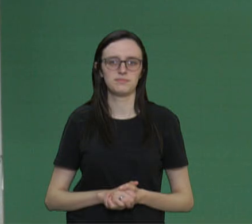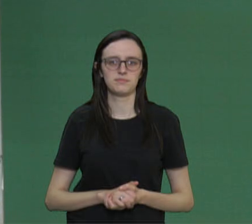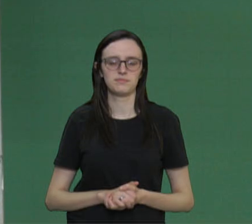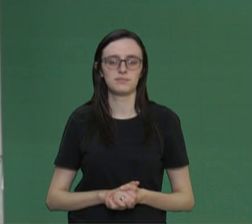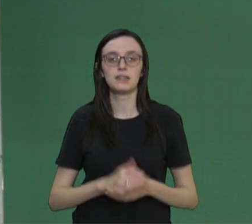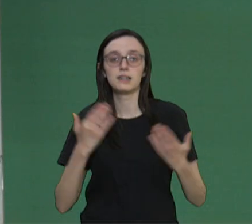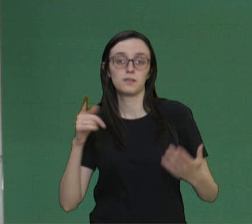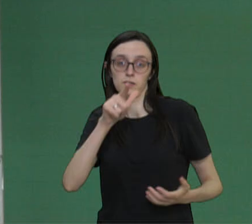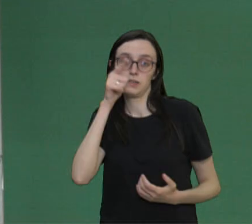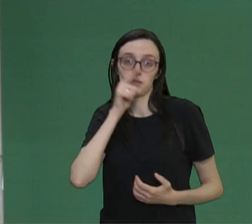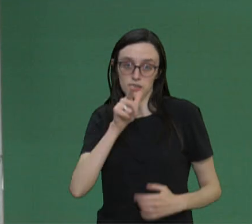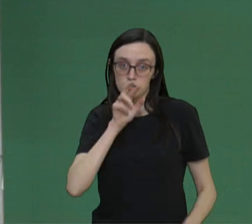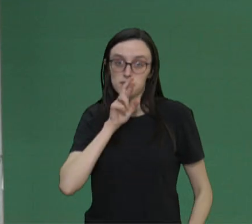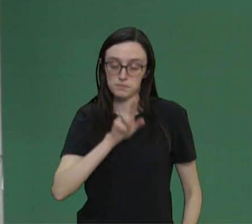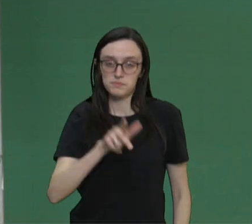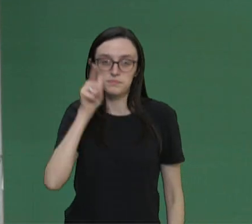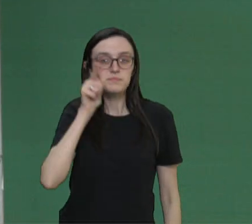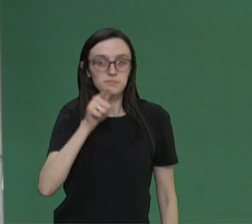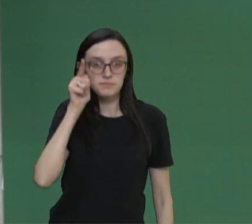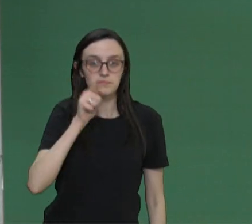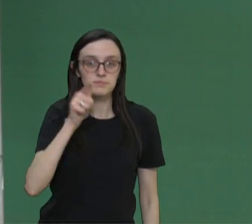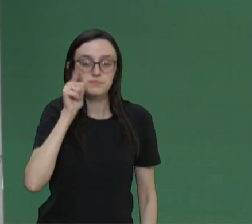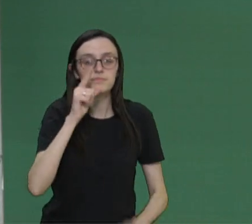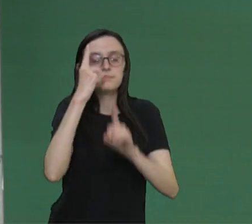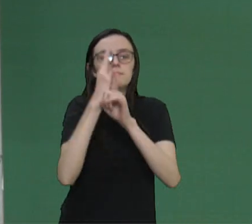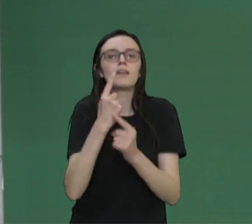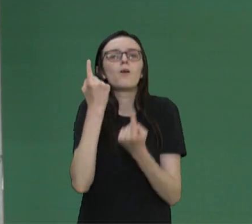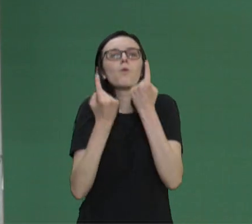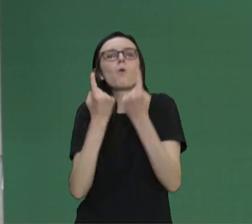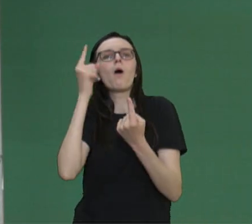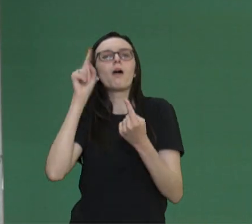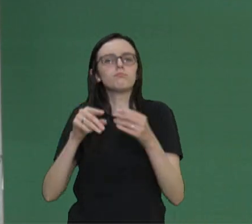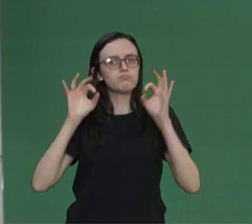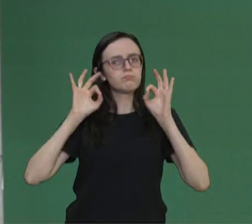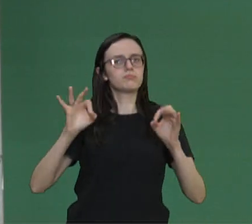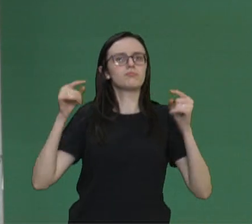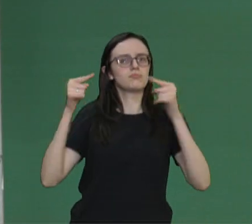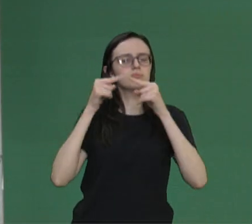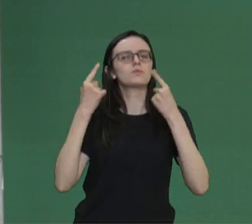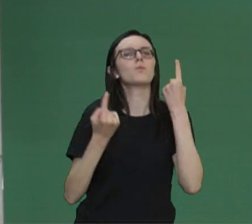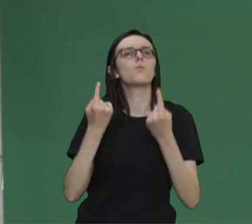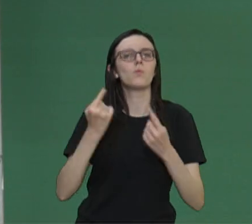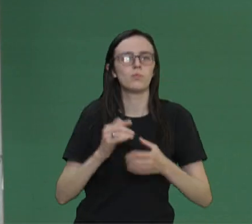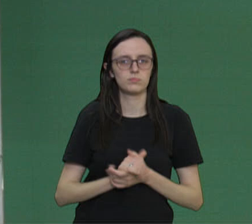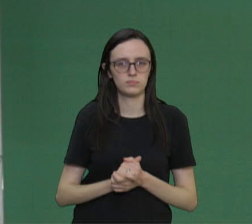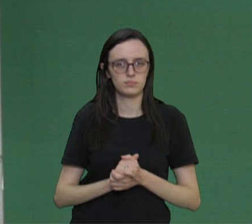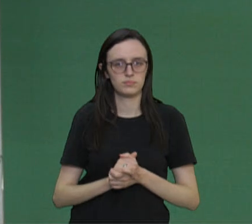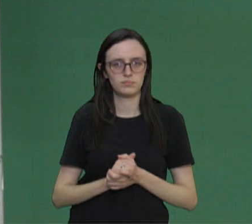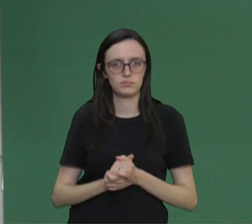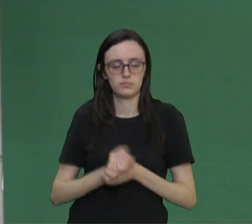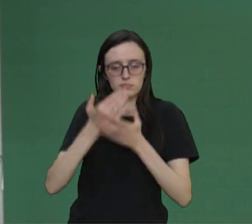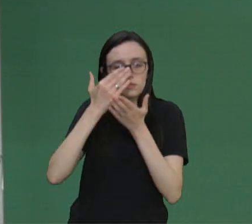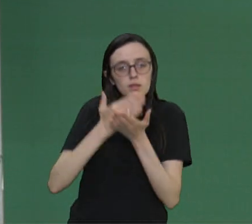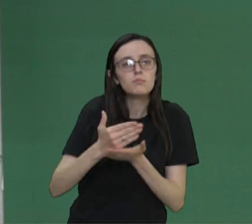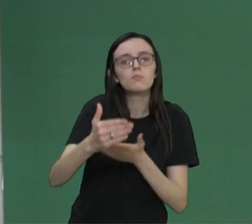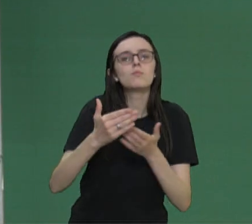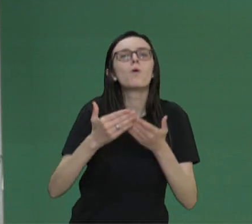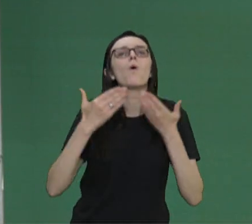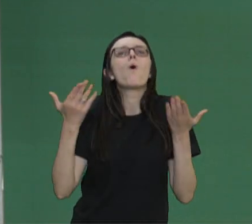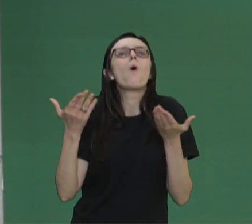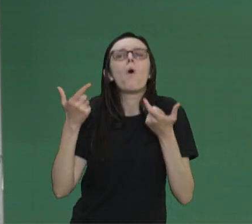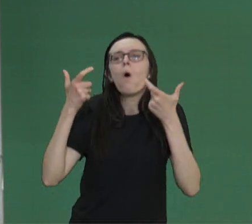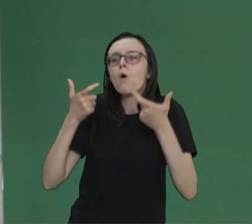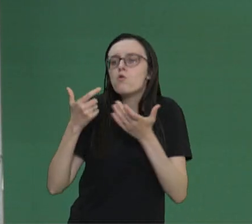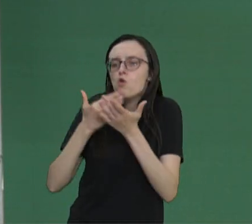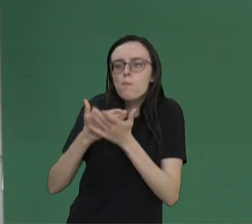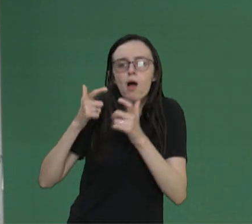Então, você conseguiu responder? Conseguiu achar qual que é a alternativa correta? Então, a partir de onde ocorreu